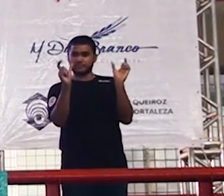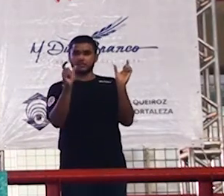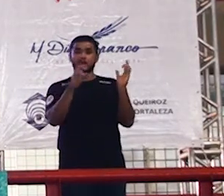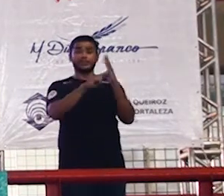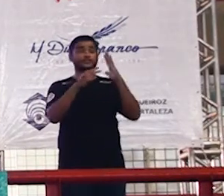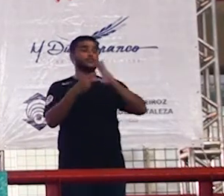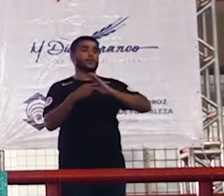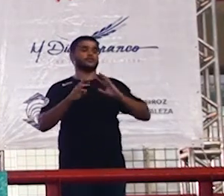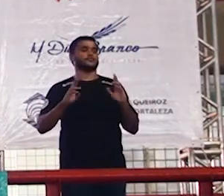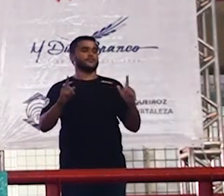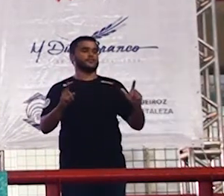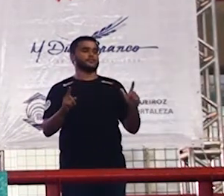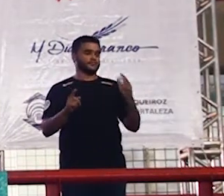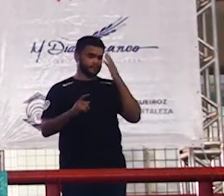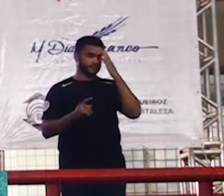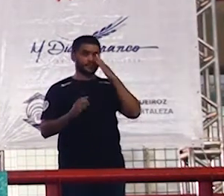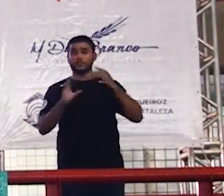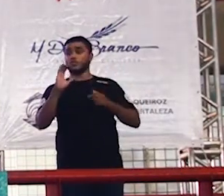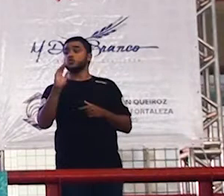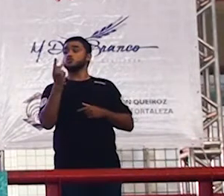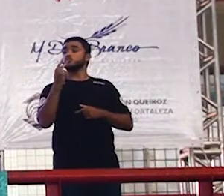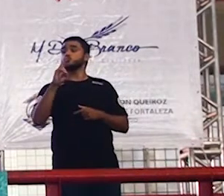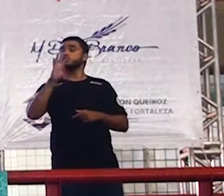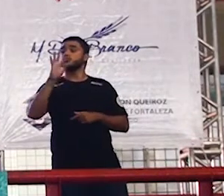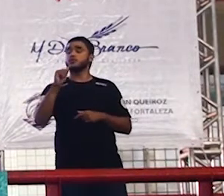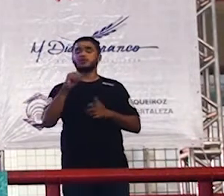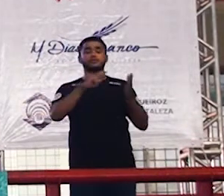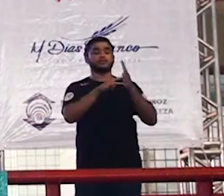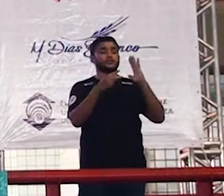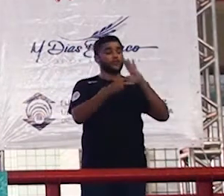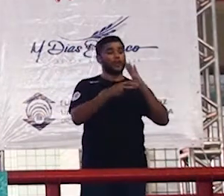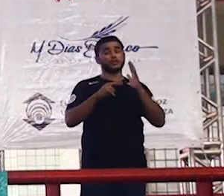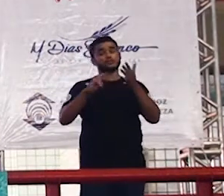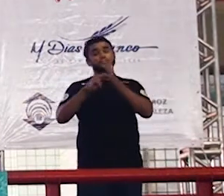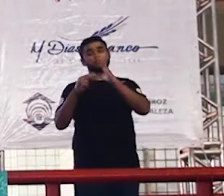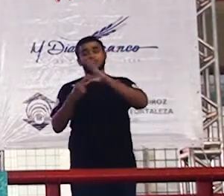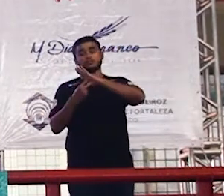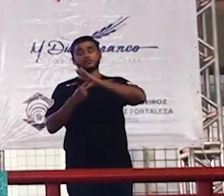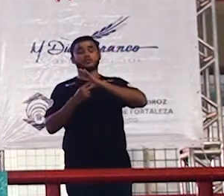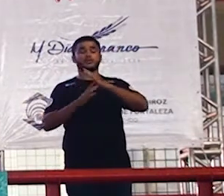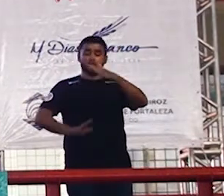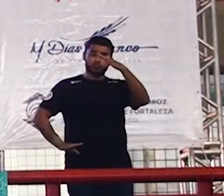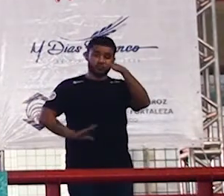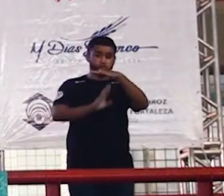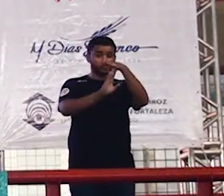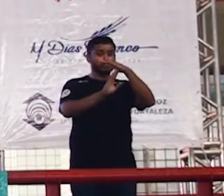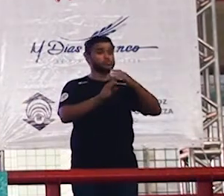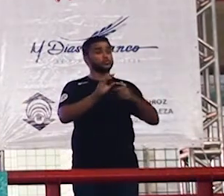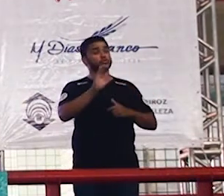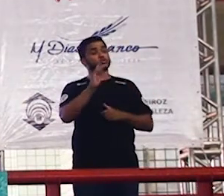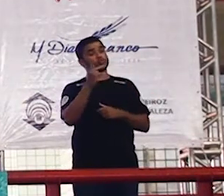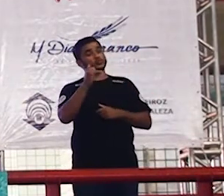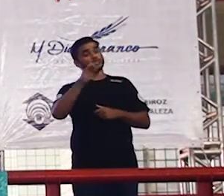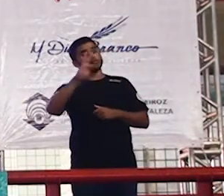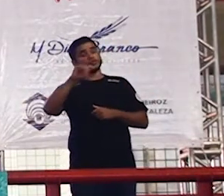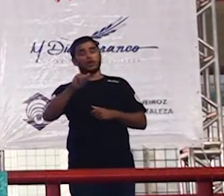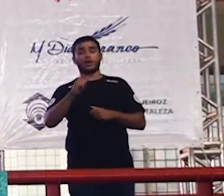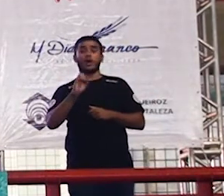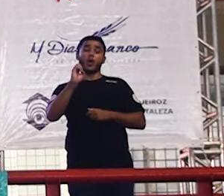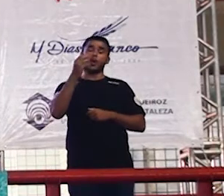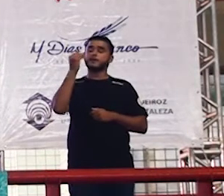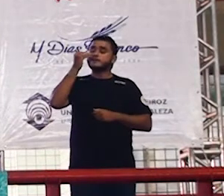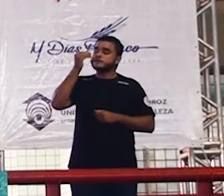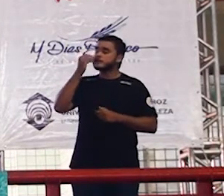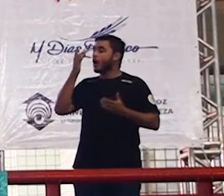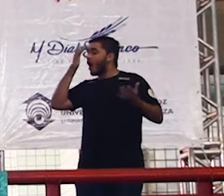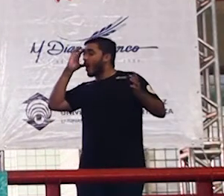essa palavra chuta pode ter mais de um sentido, pode ser literalmente chutar alguma coisa, ou pode ser tentar